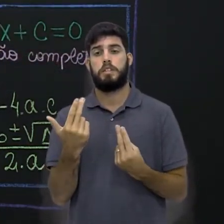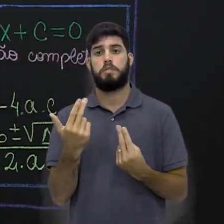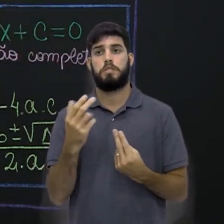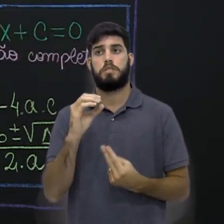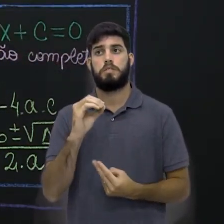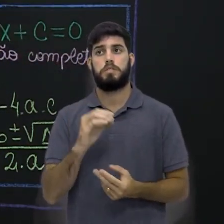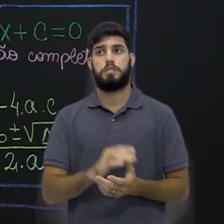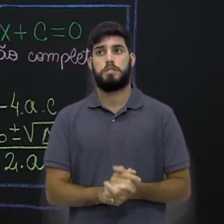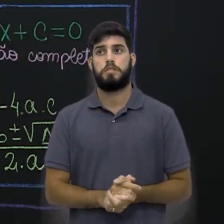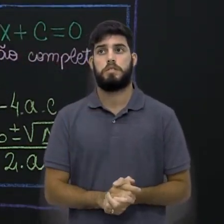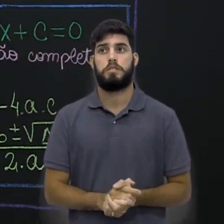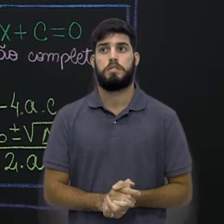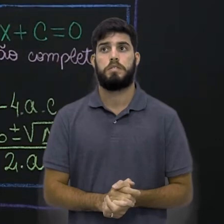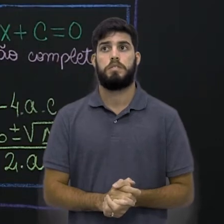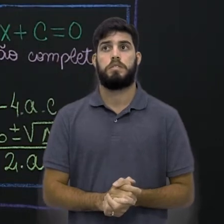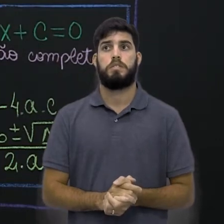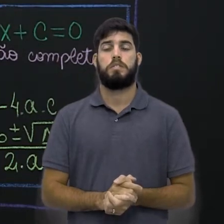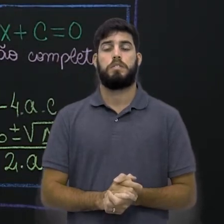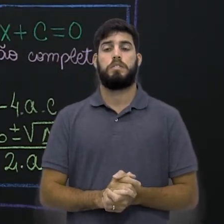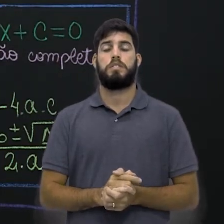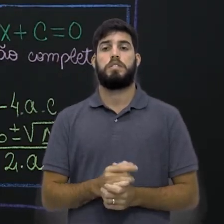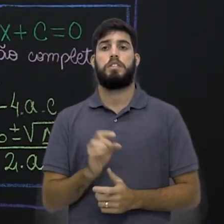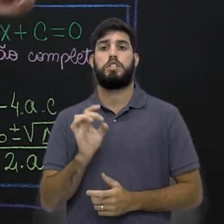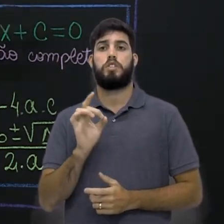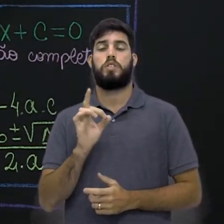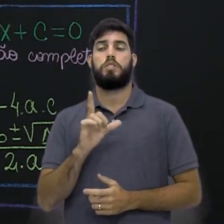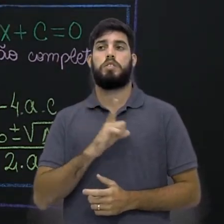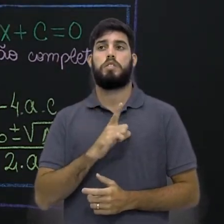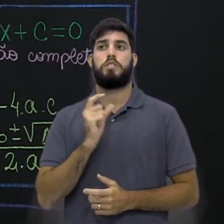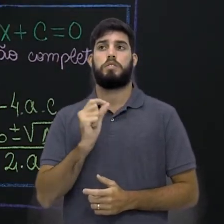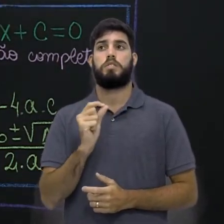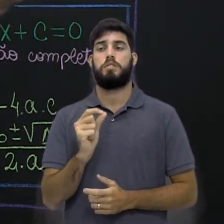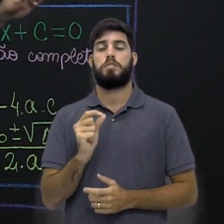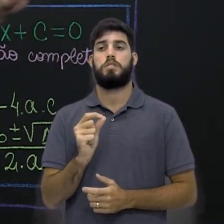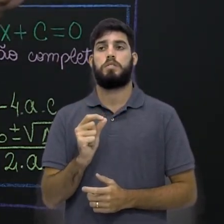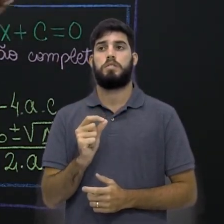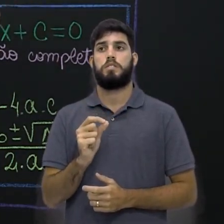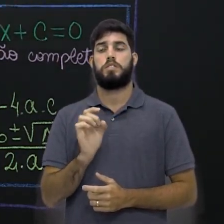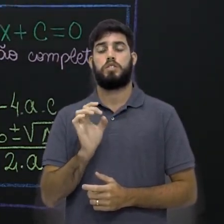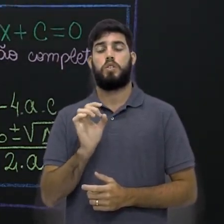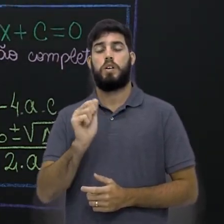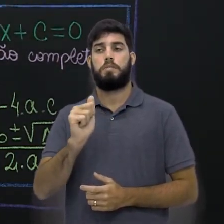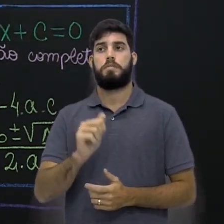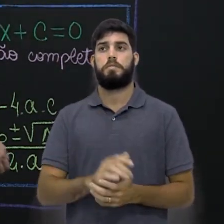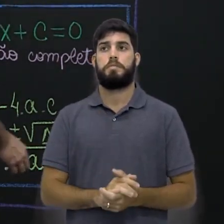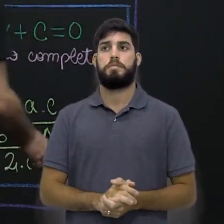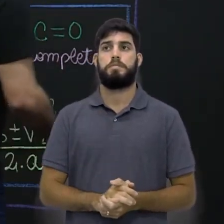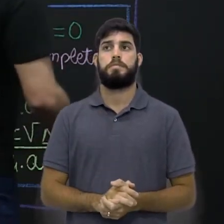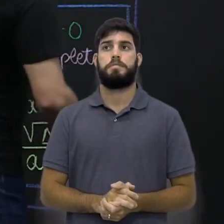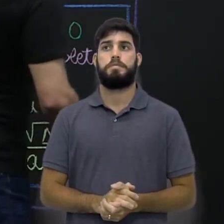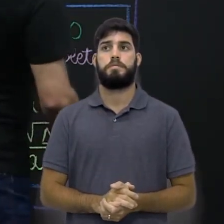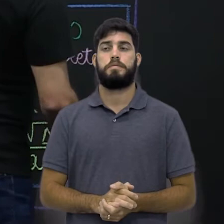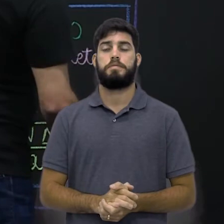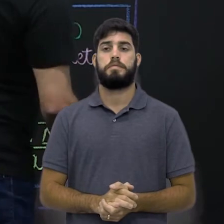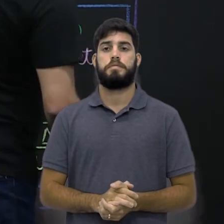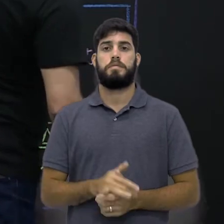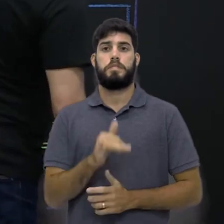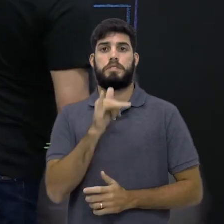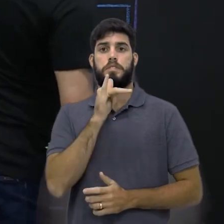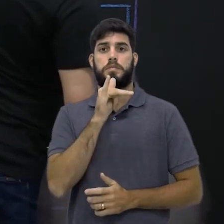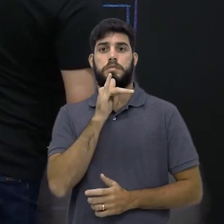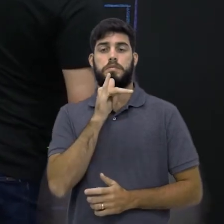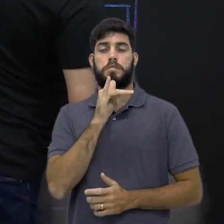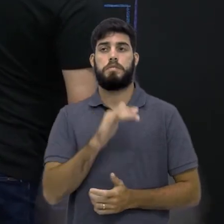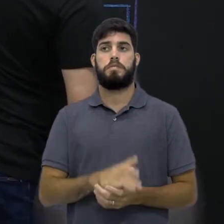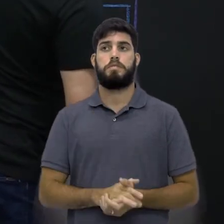zero. Então, quer dizer que aqui eu teria somente o coeficiente a. Por exemplo, eu tenho aqui um exemplo dessa